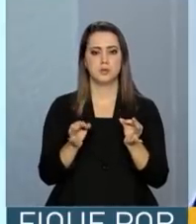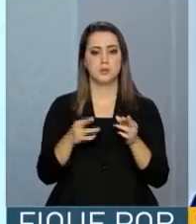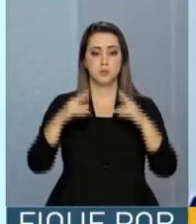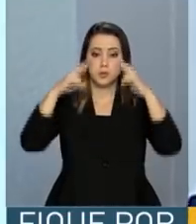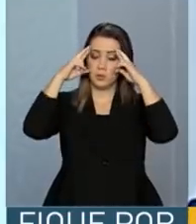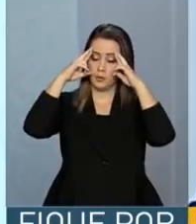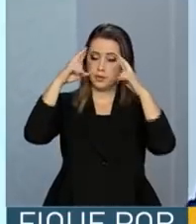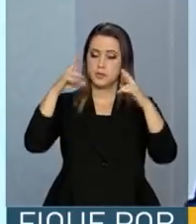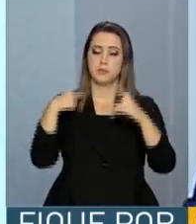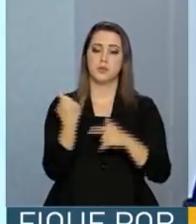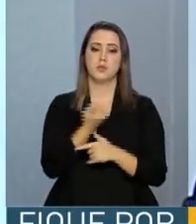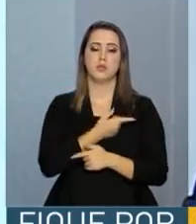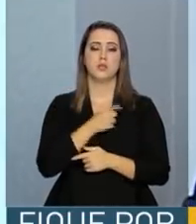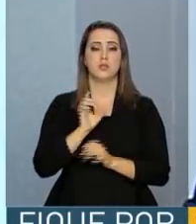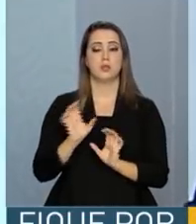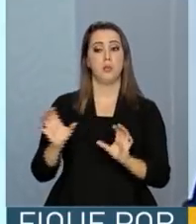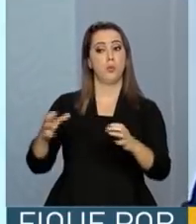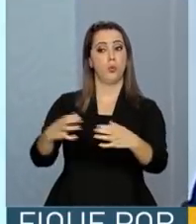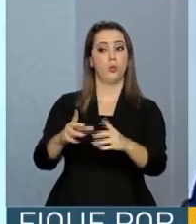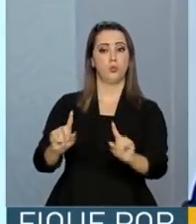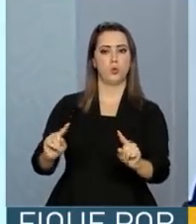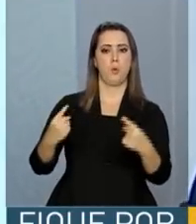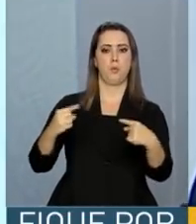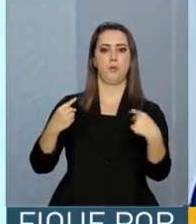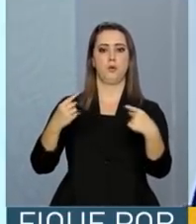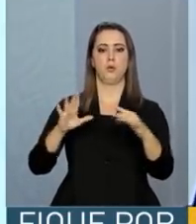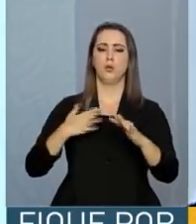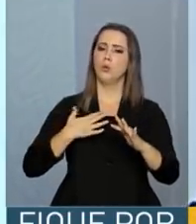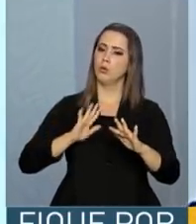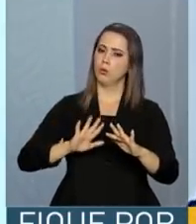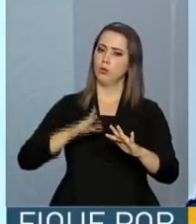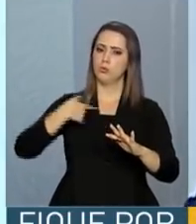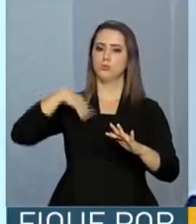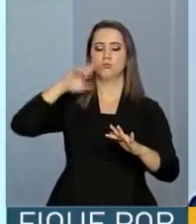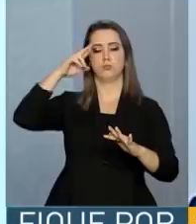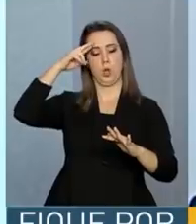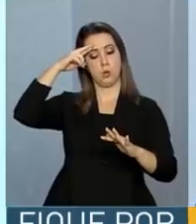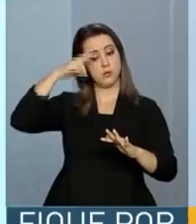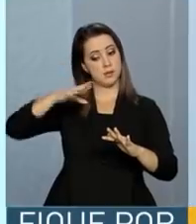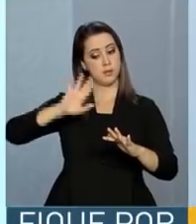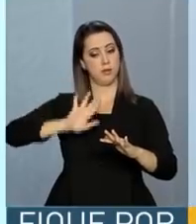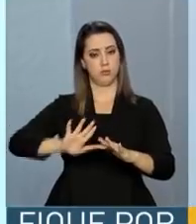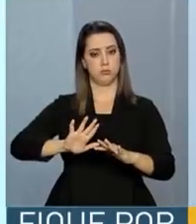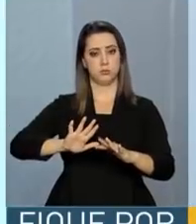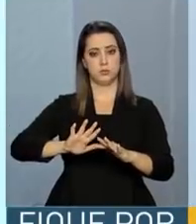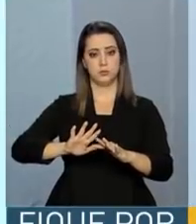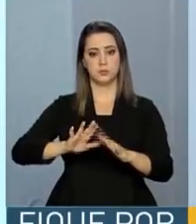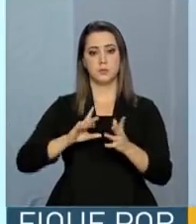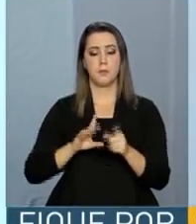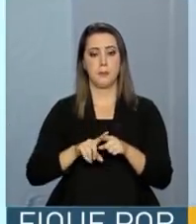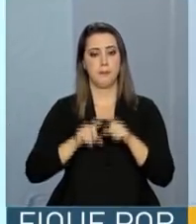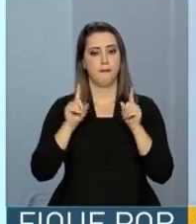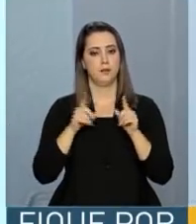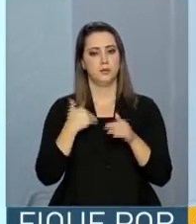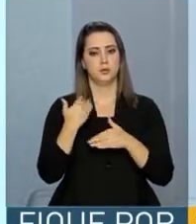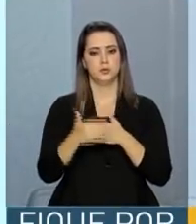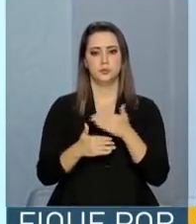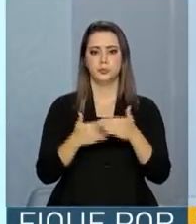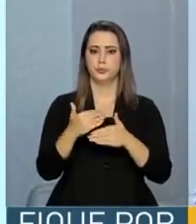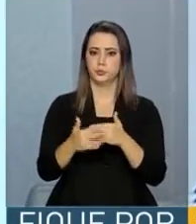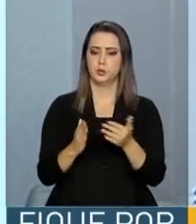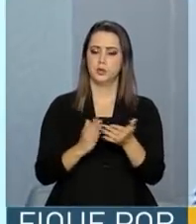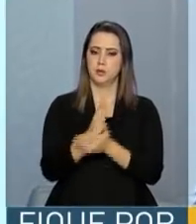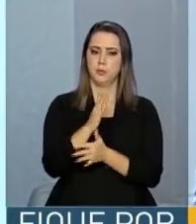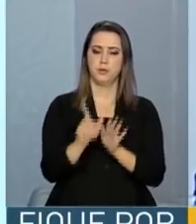respeito que nós dedicamos a quem se opõe mas também porque nós olhamos em cima essas questões nós conseguimos aprovar